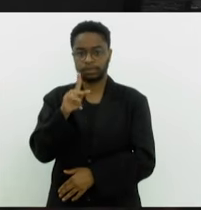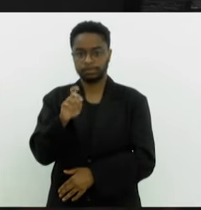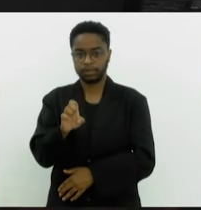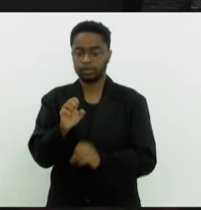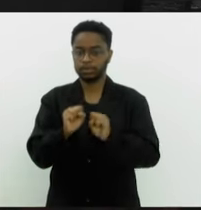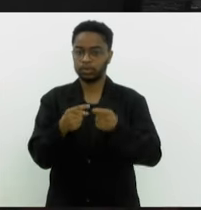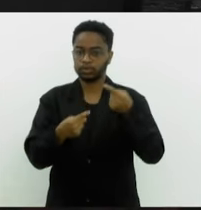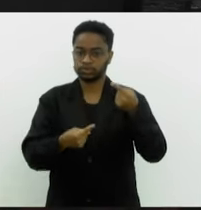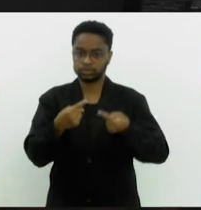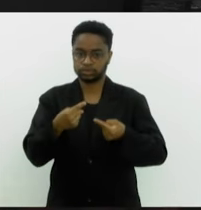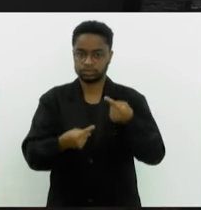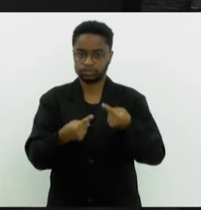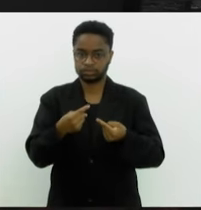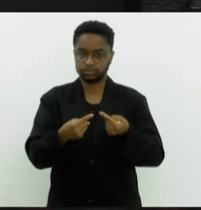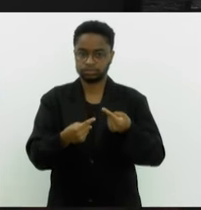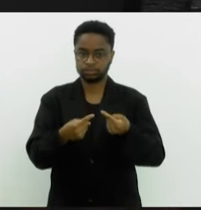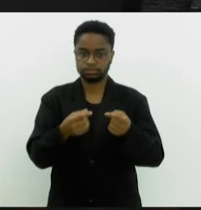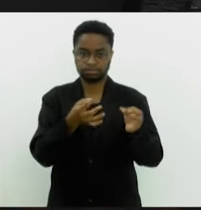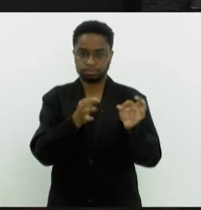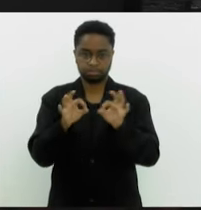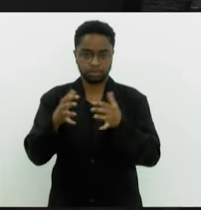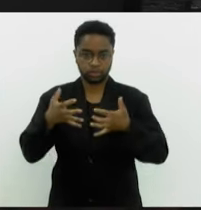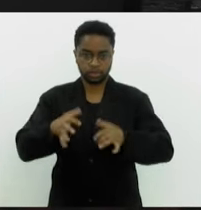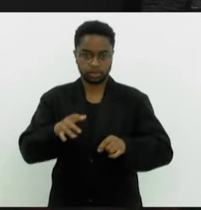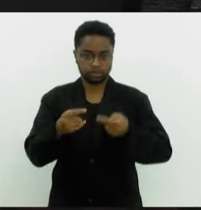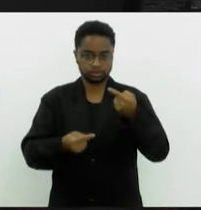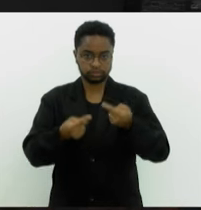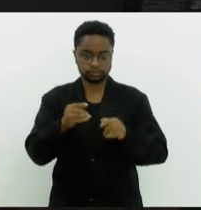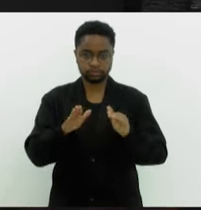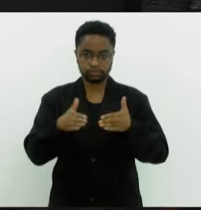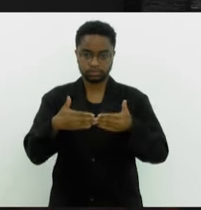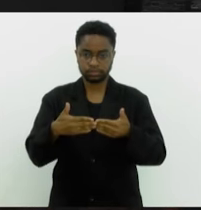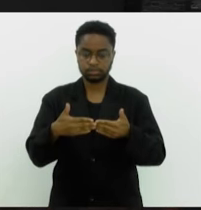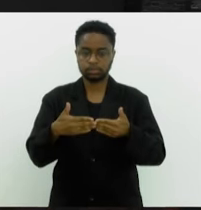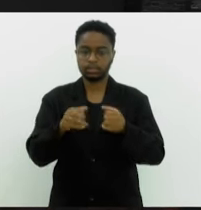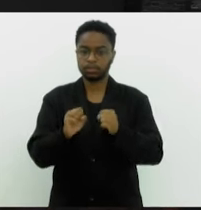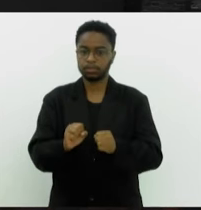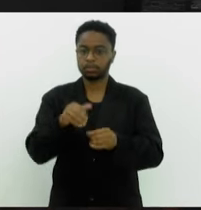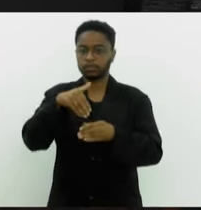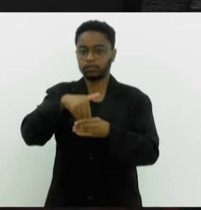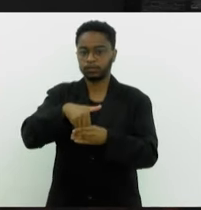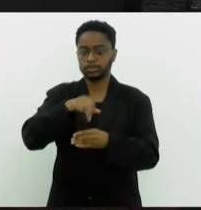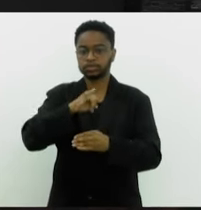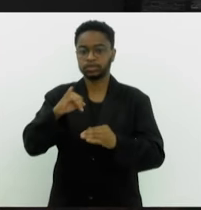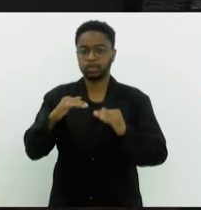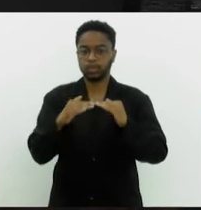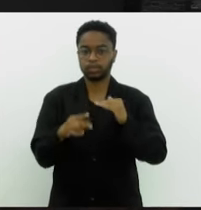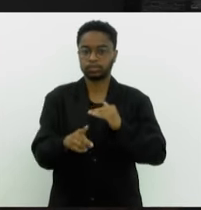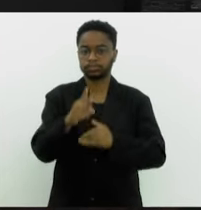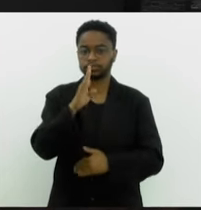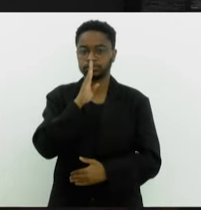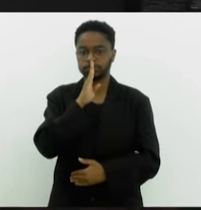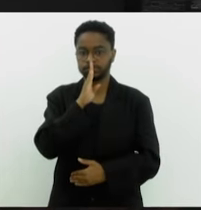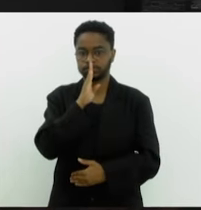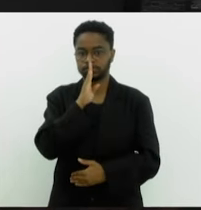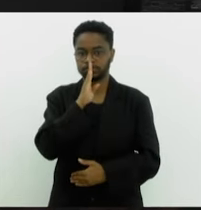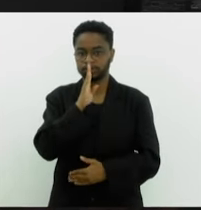Em discussão. Não havendo quem queira discutir, encerrada a discussão. Em votação, os senhores que aprovam permaneçam como